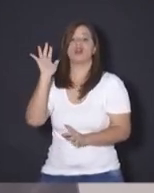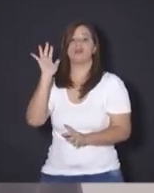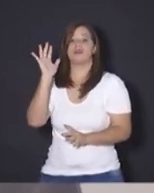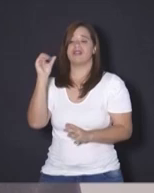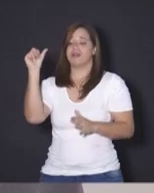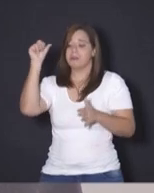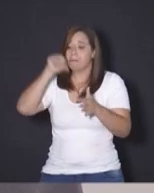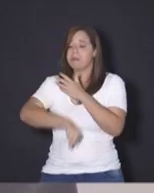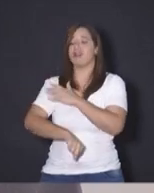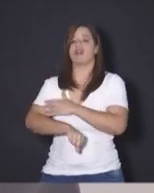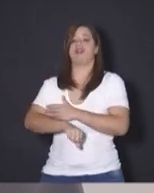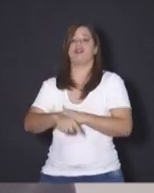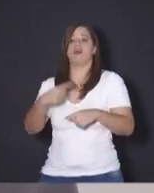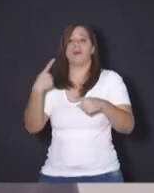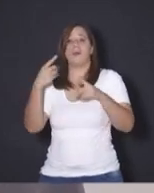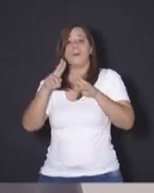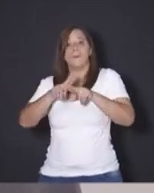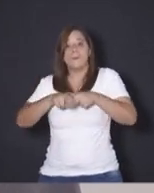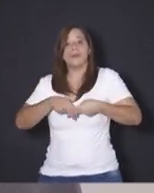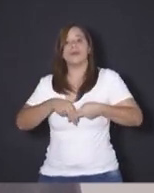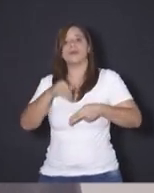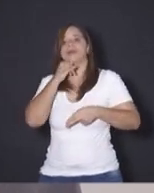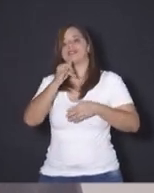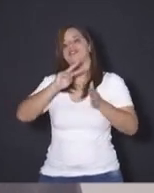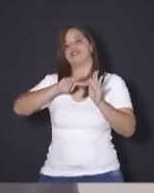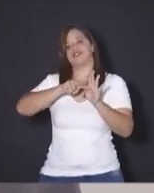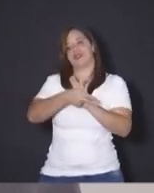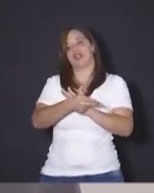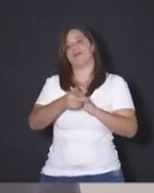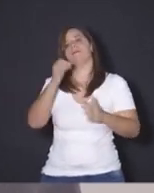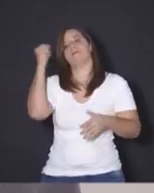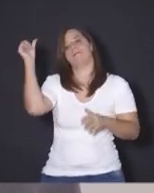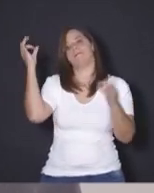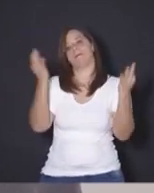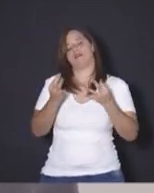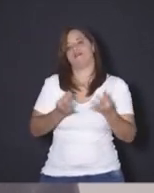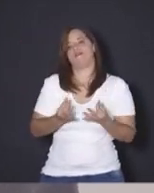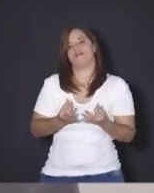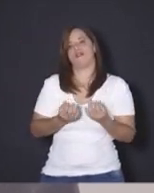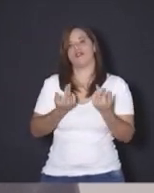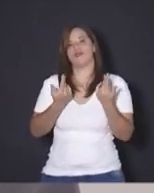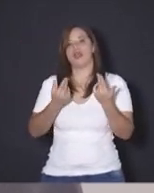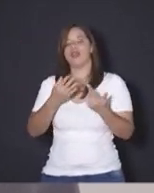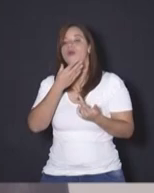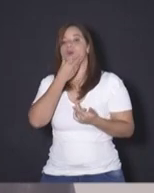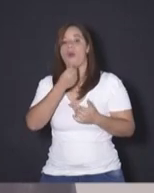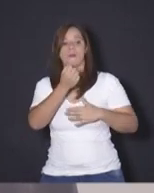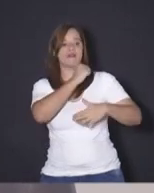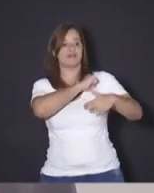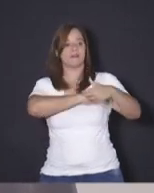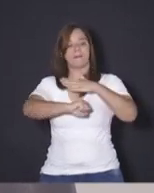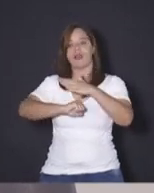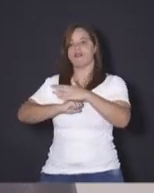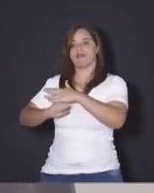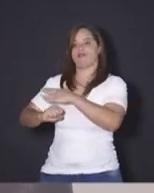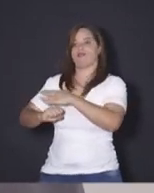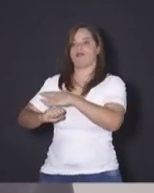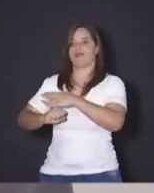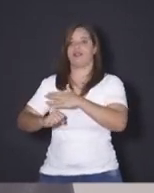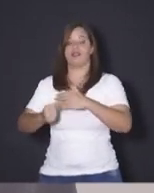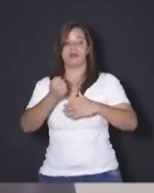prejudica por isso que disse que um crime perfeito é como um carrasco que mata duas vezes